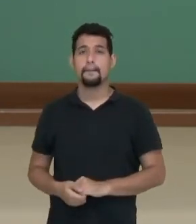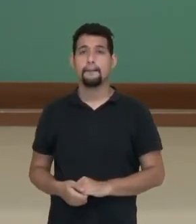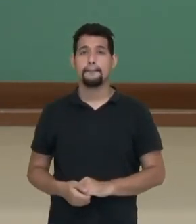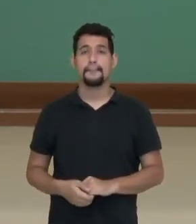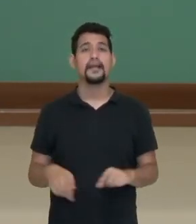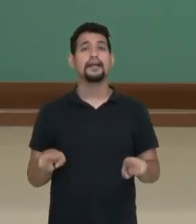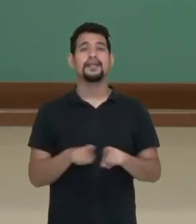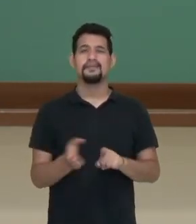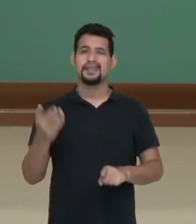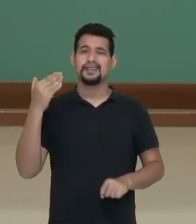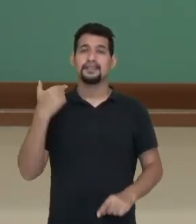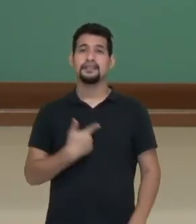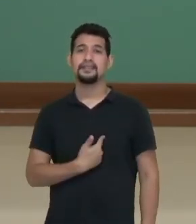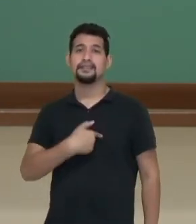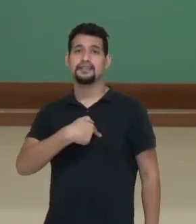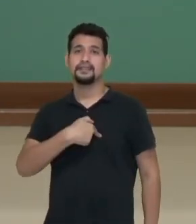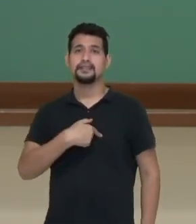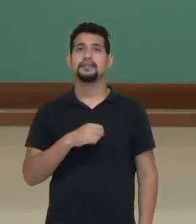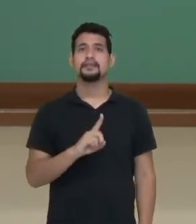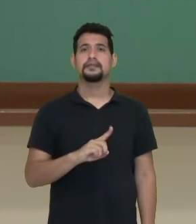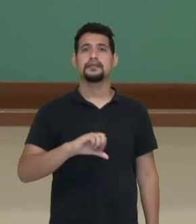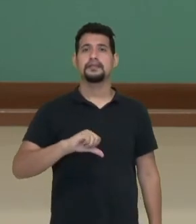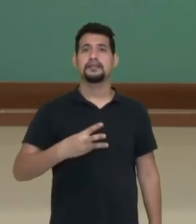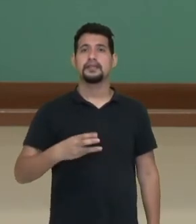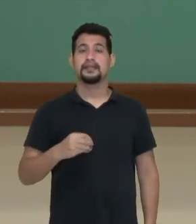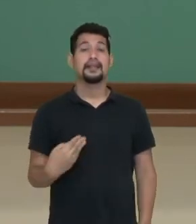durante a Era Vargas, que vai de 1930 a